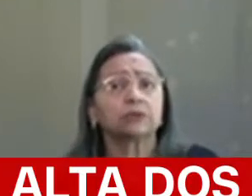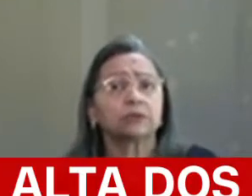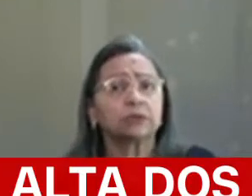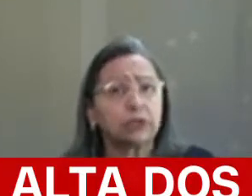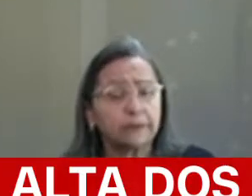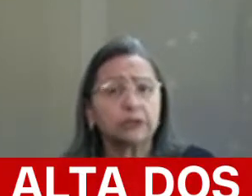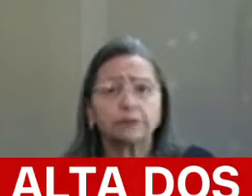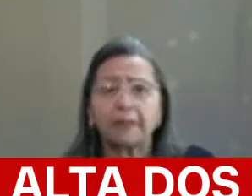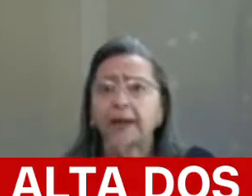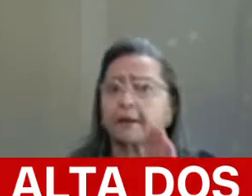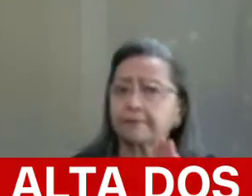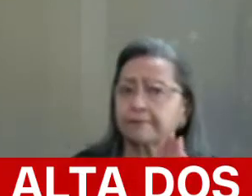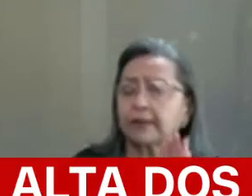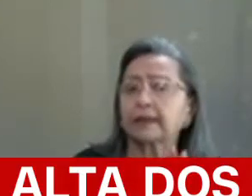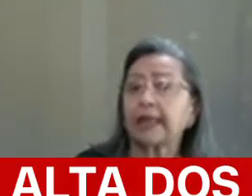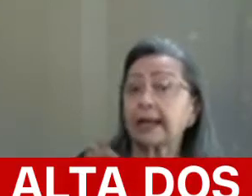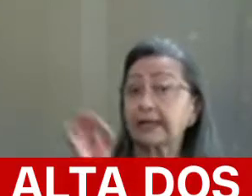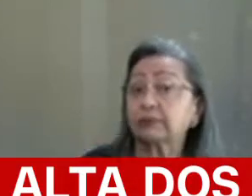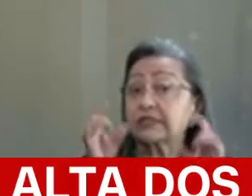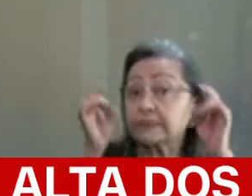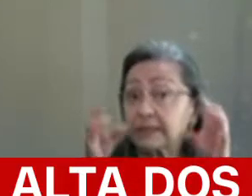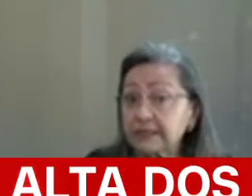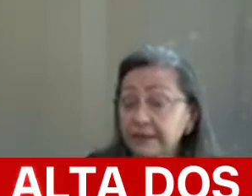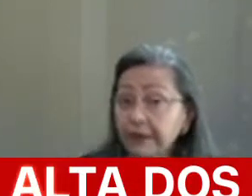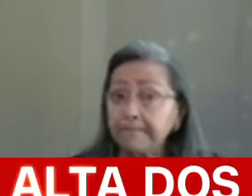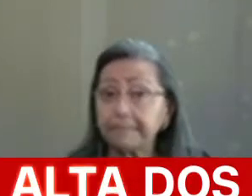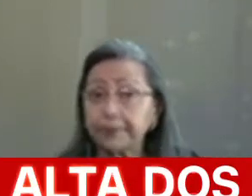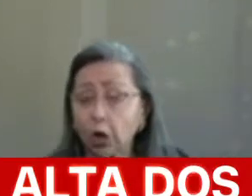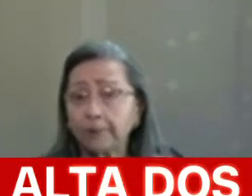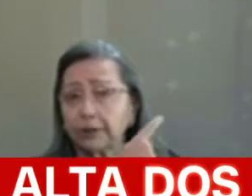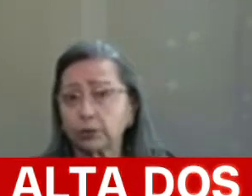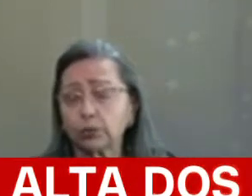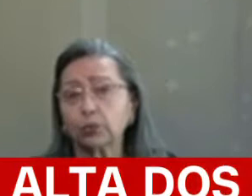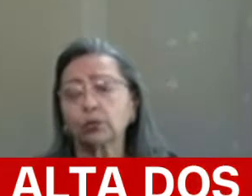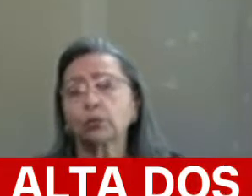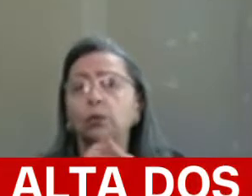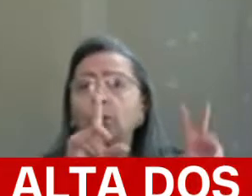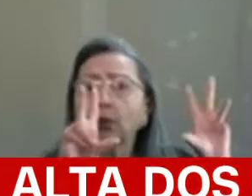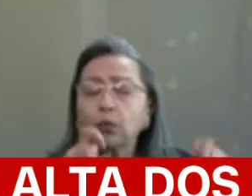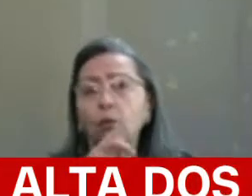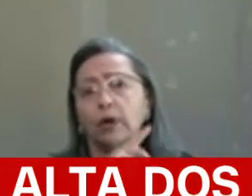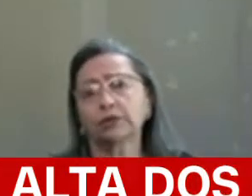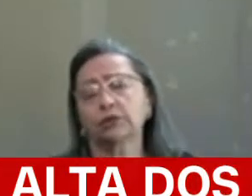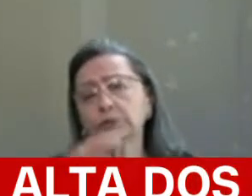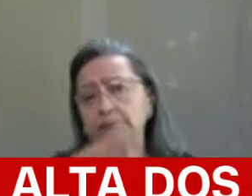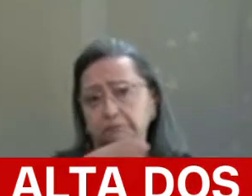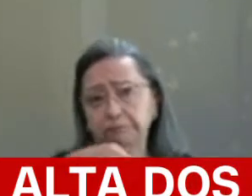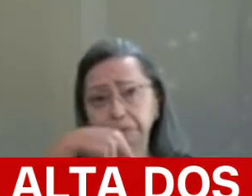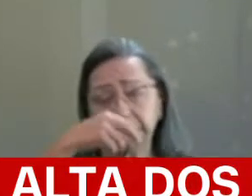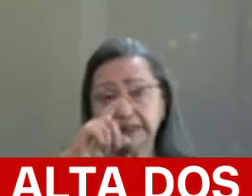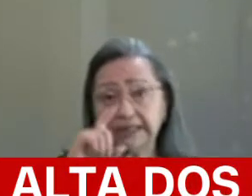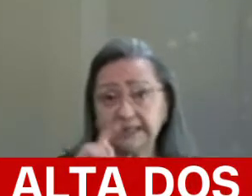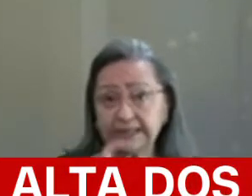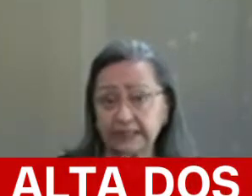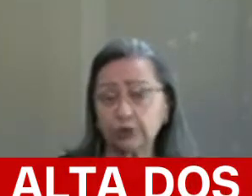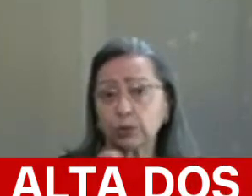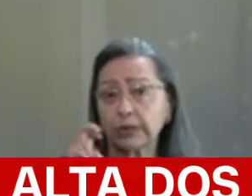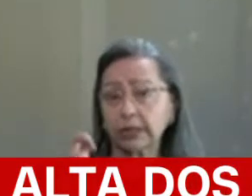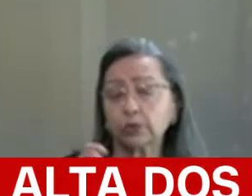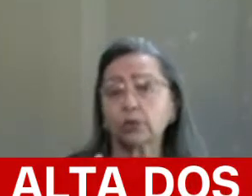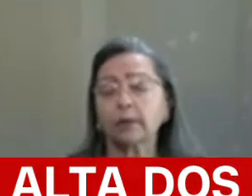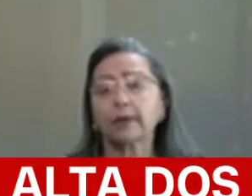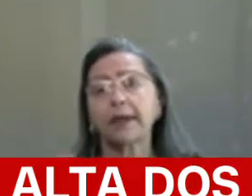para a fixação da alíquota específica ad rem, de que trata o artigo 3º, inciso 5º, alínea B,